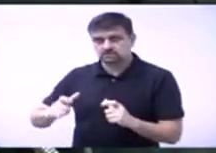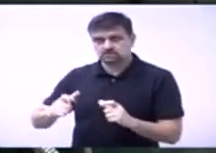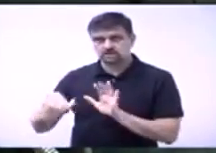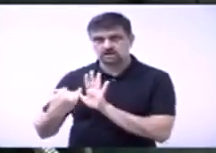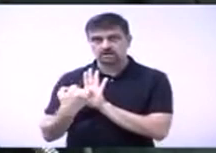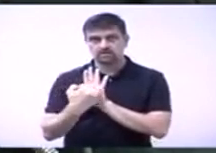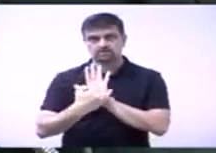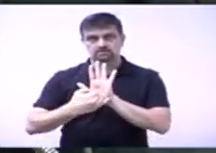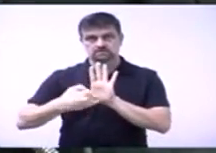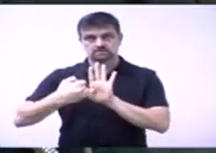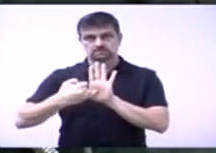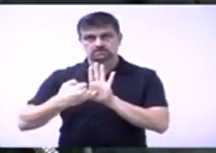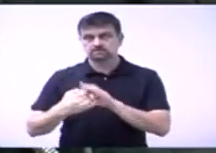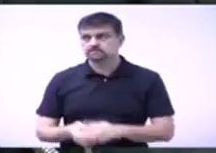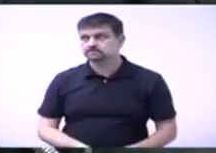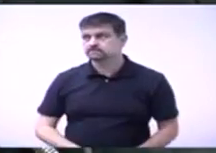José.